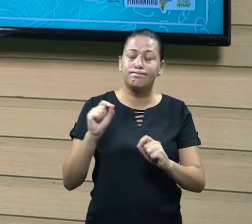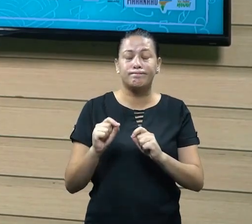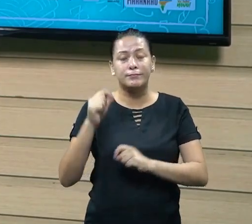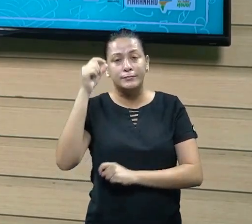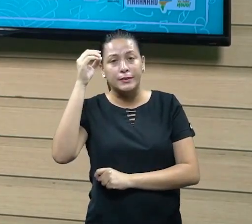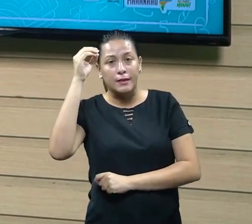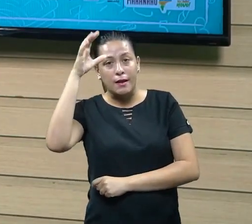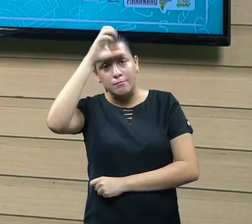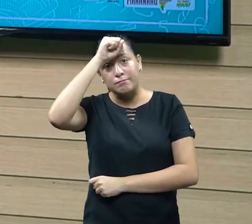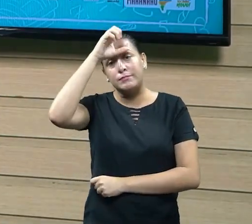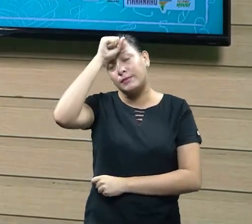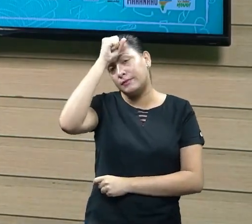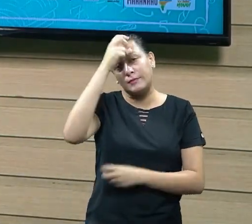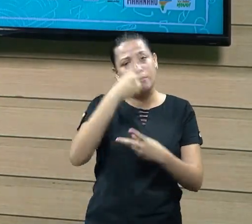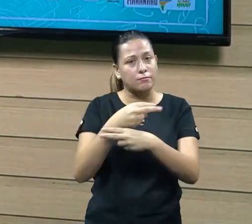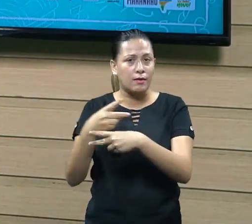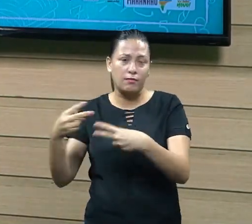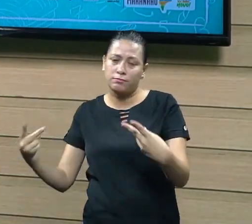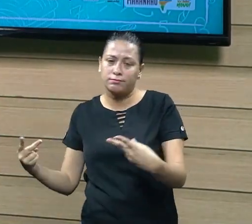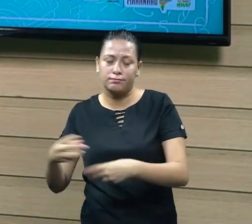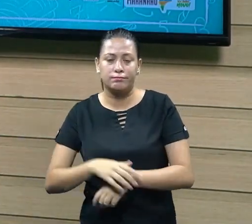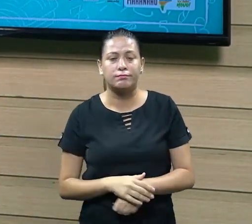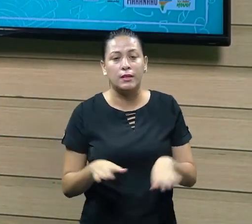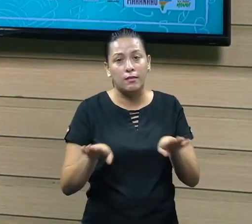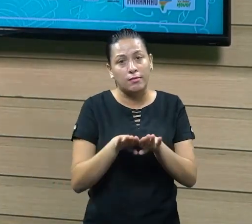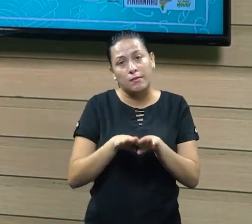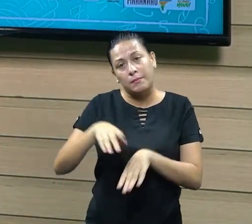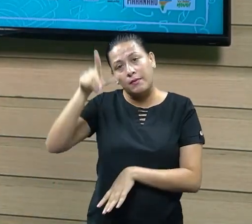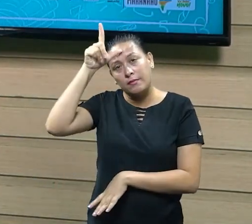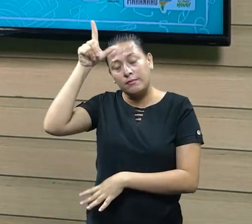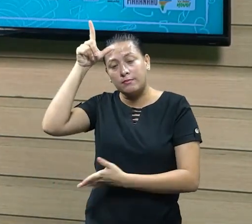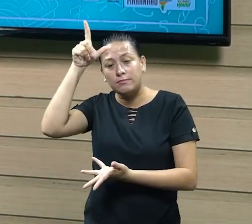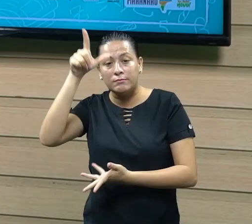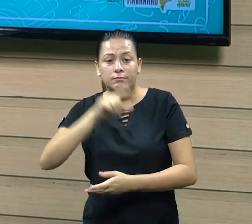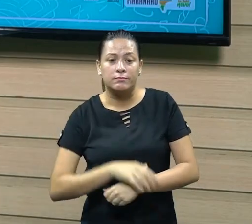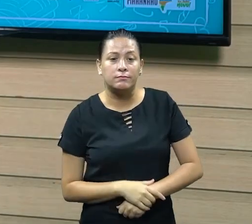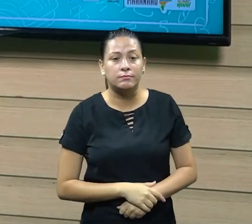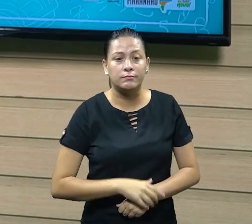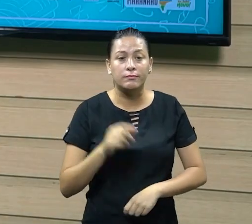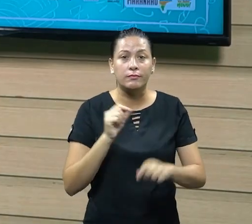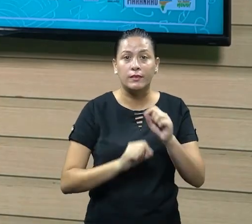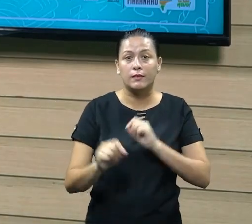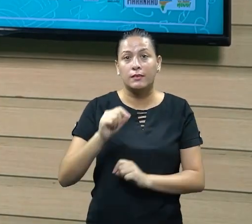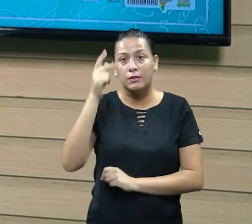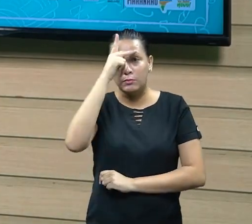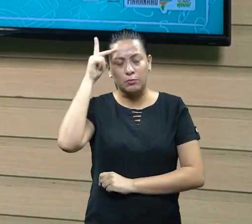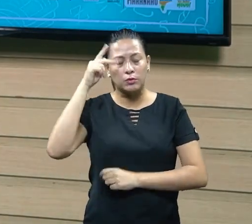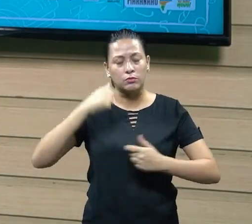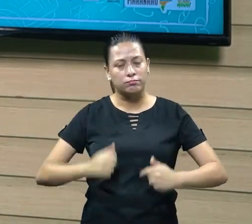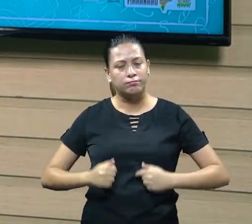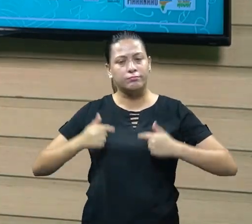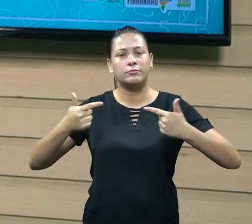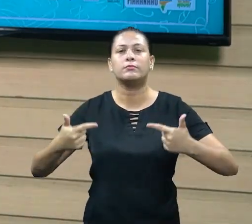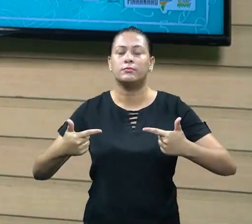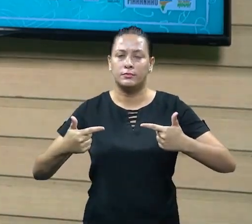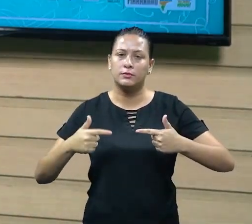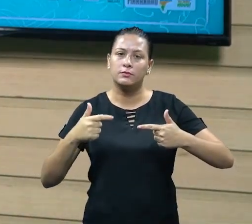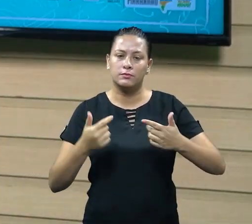isso é importante. E liderar, né, fazer com que as pessoas tenham esse espírito de liderança, ficar na frente de equipes,